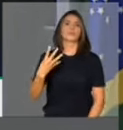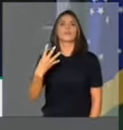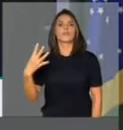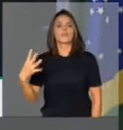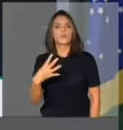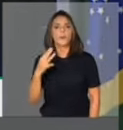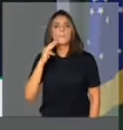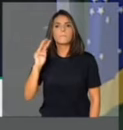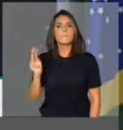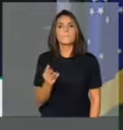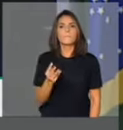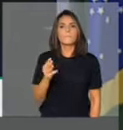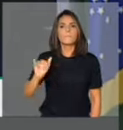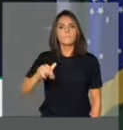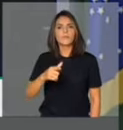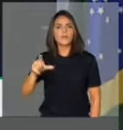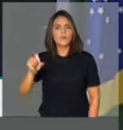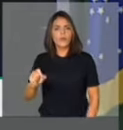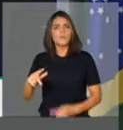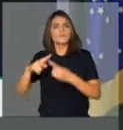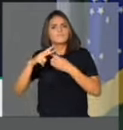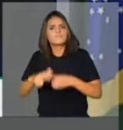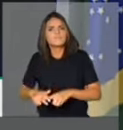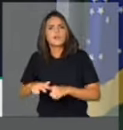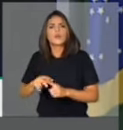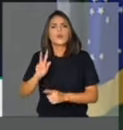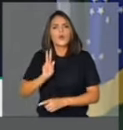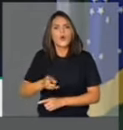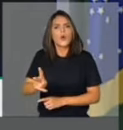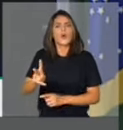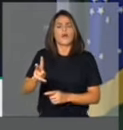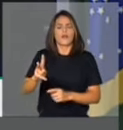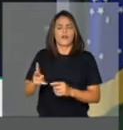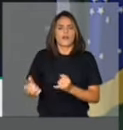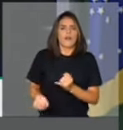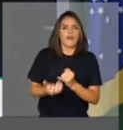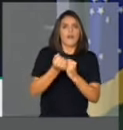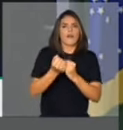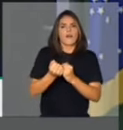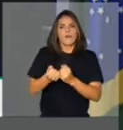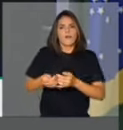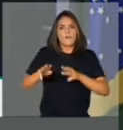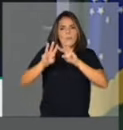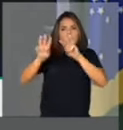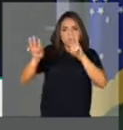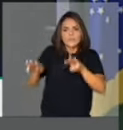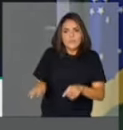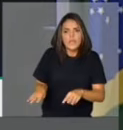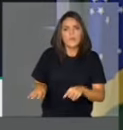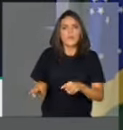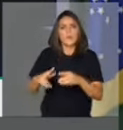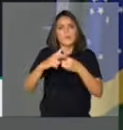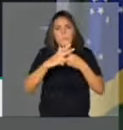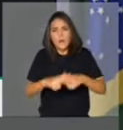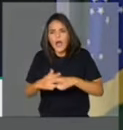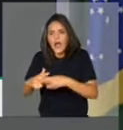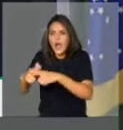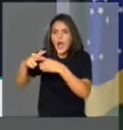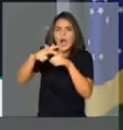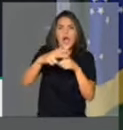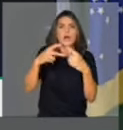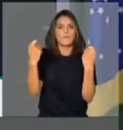244 milhões para manutenção do patrimônio brasileiro, dos museus, e isso é